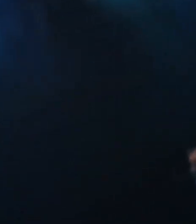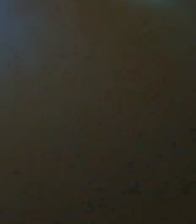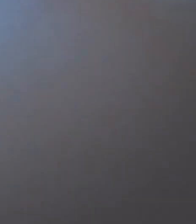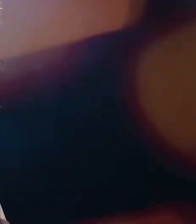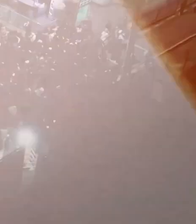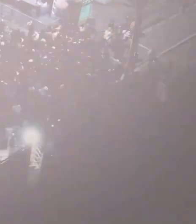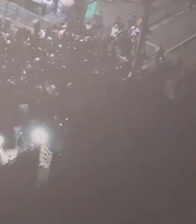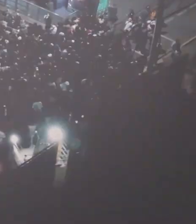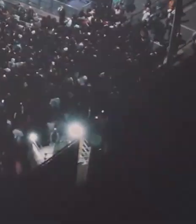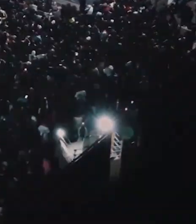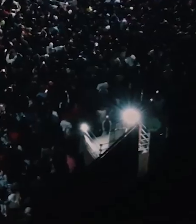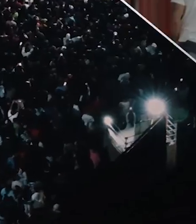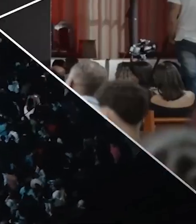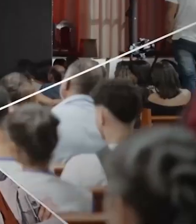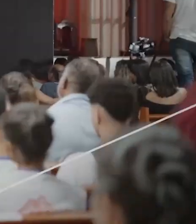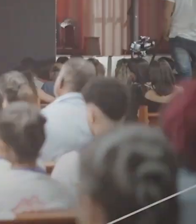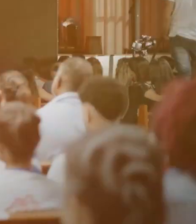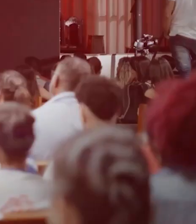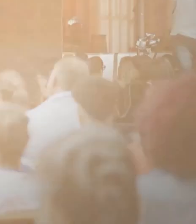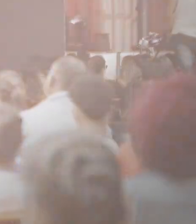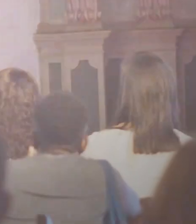musicais, shows,